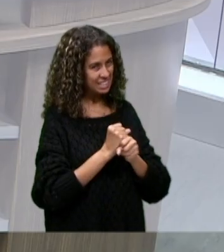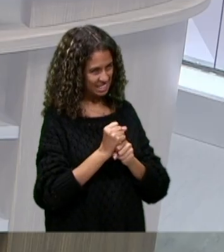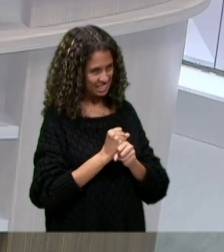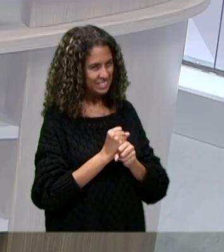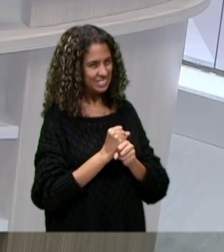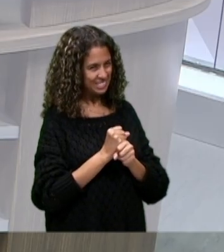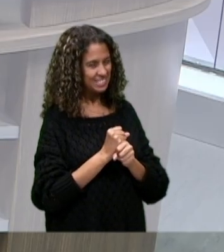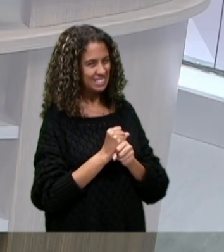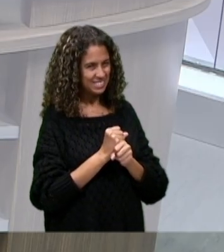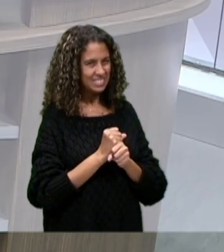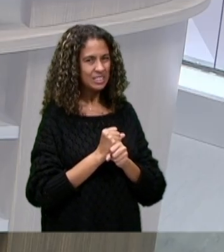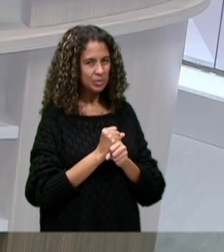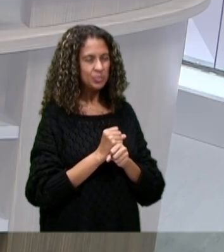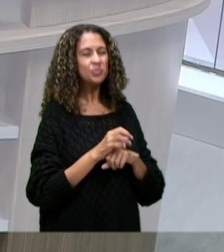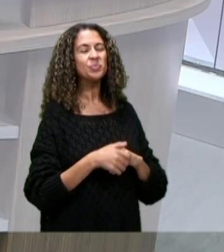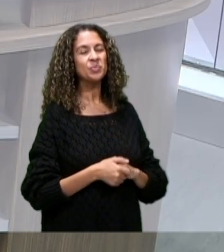anos.